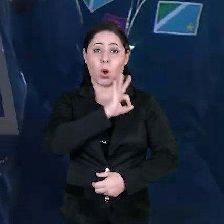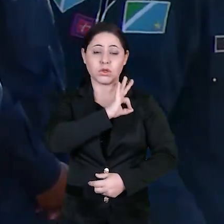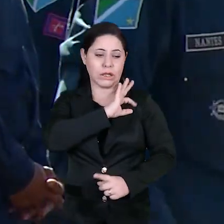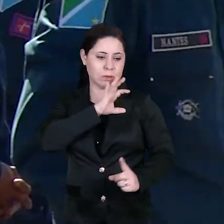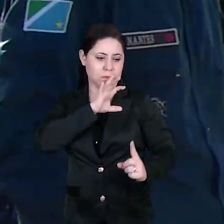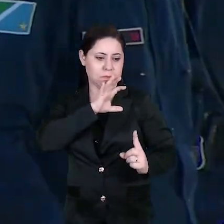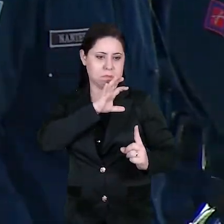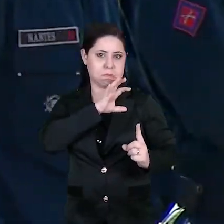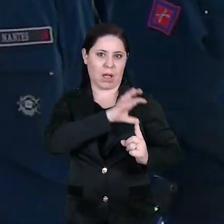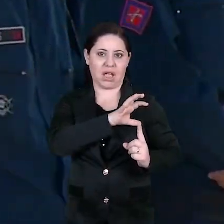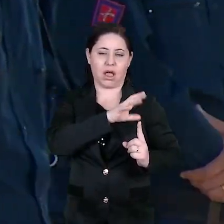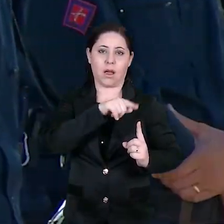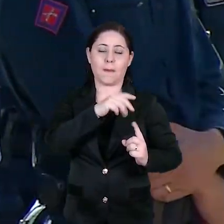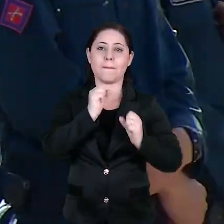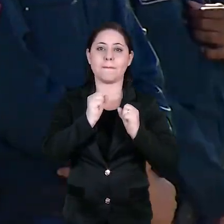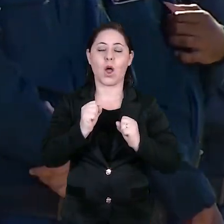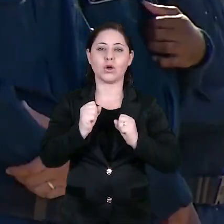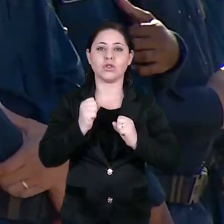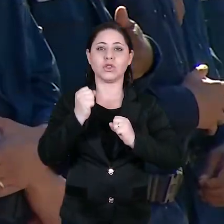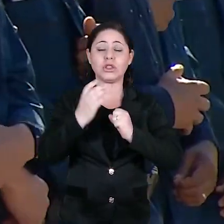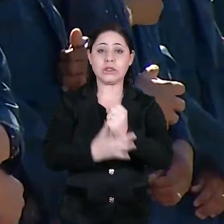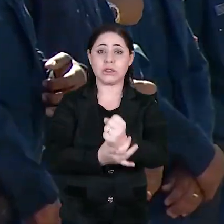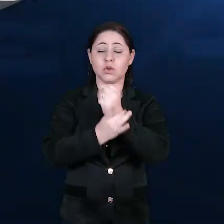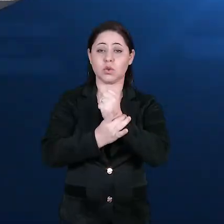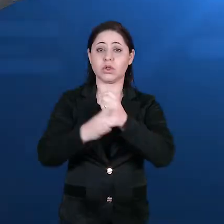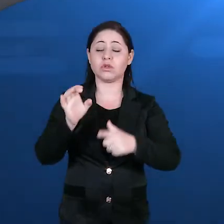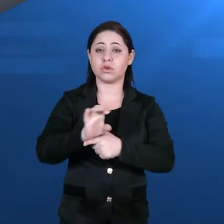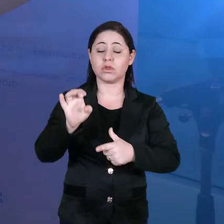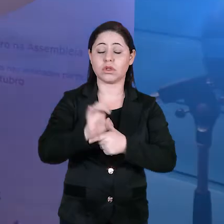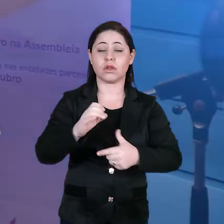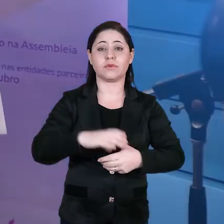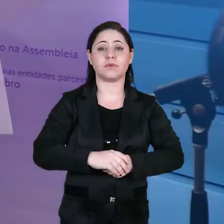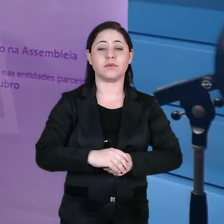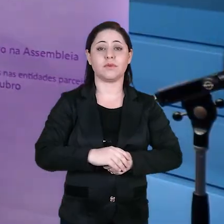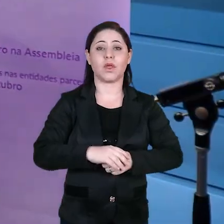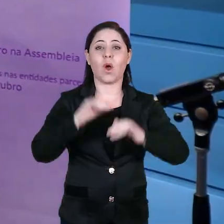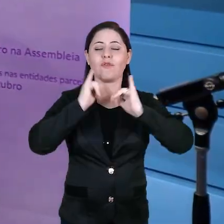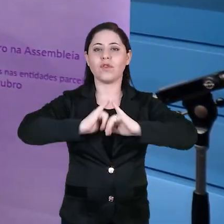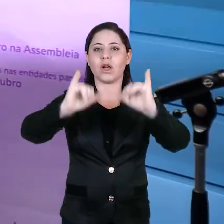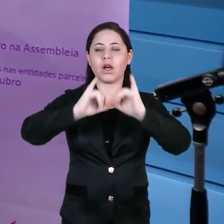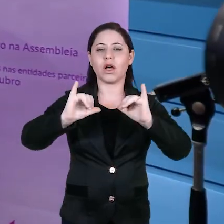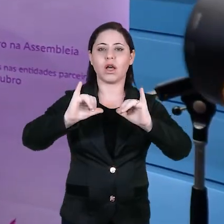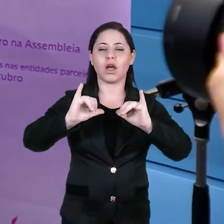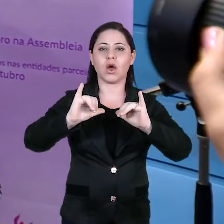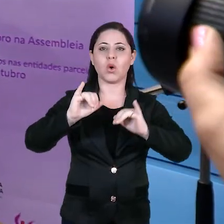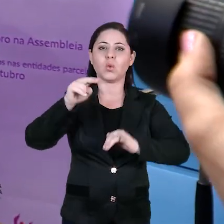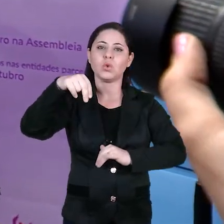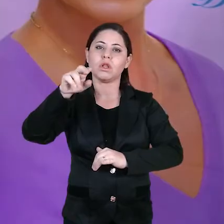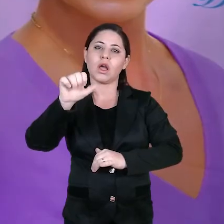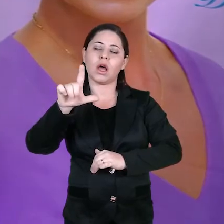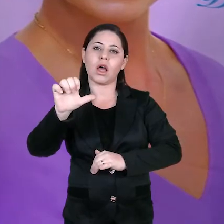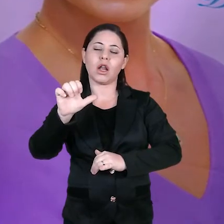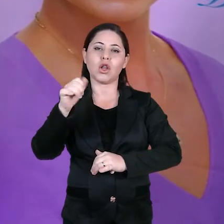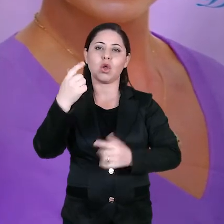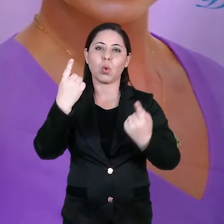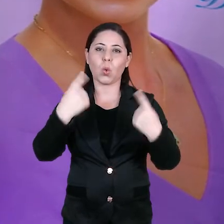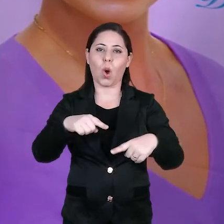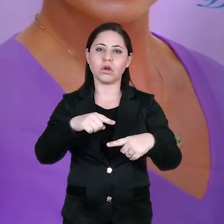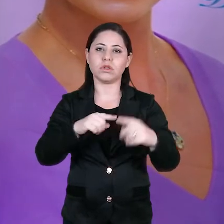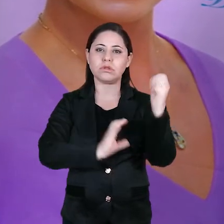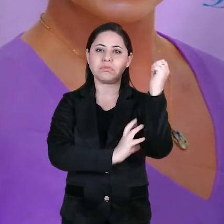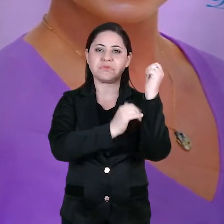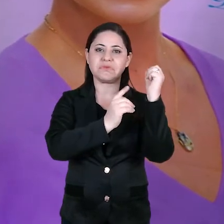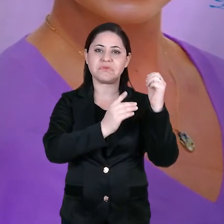Policiais ameaçados poderão contar com segurança do Estado. Campanha da Unali contra o câncer de mama chega à